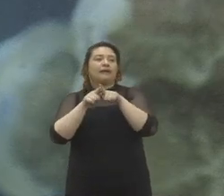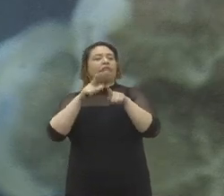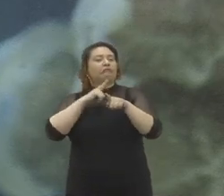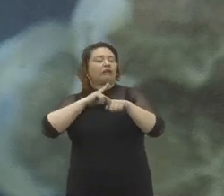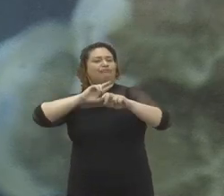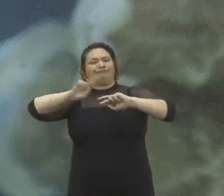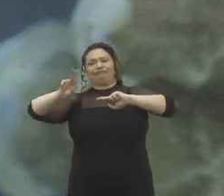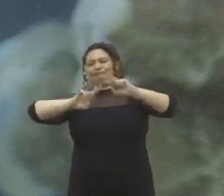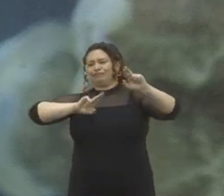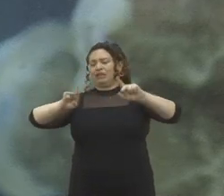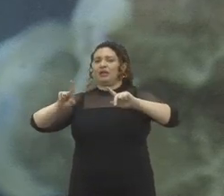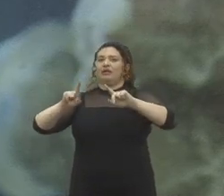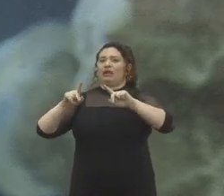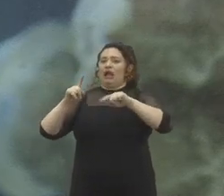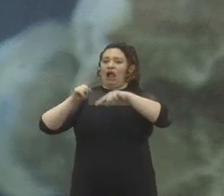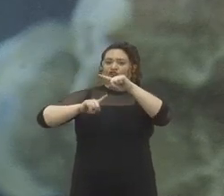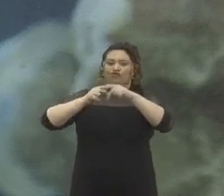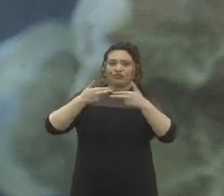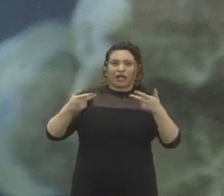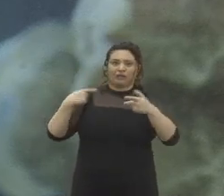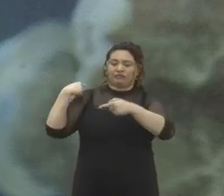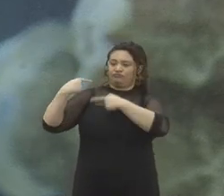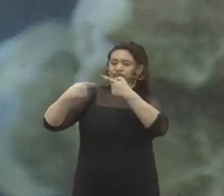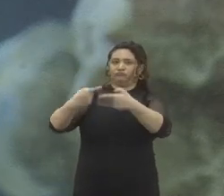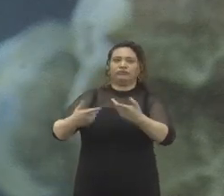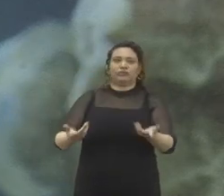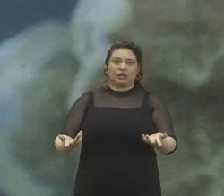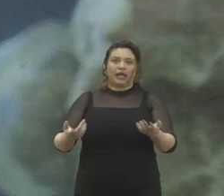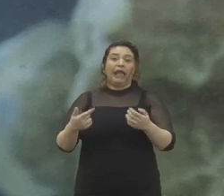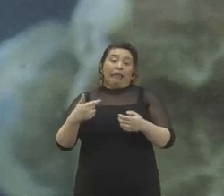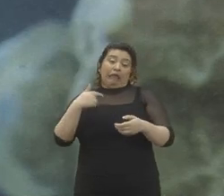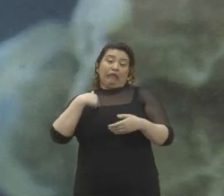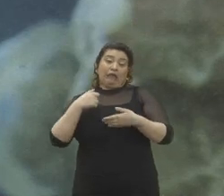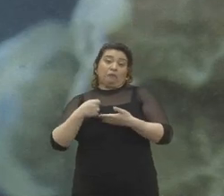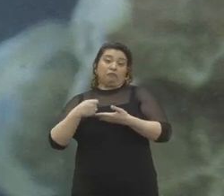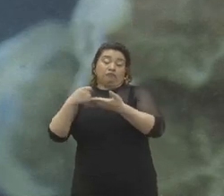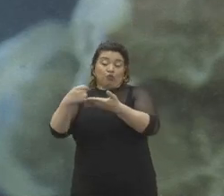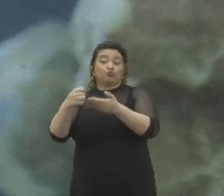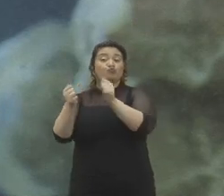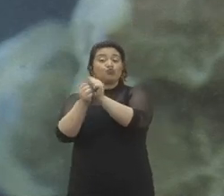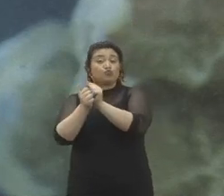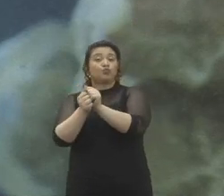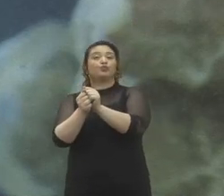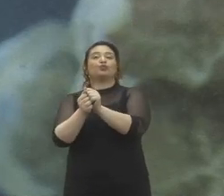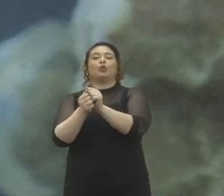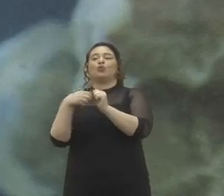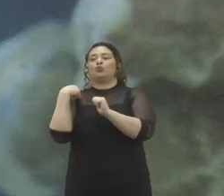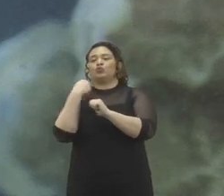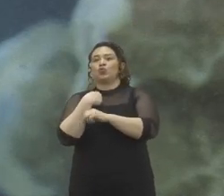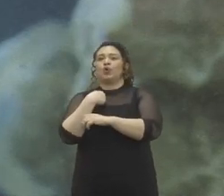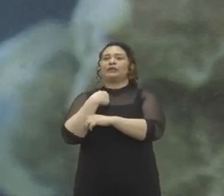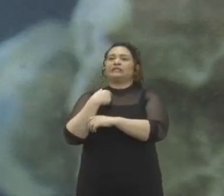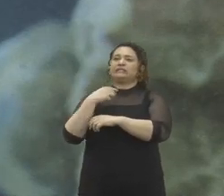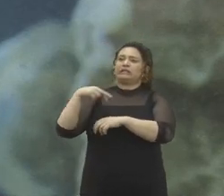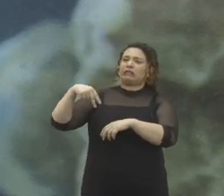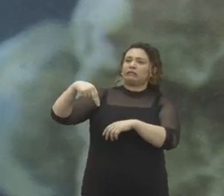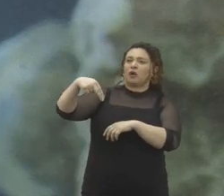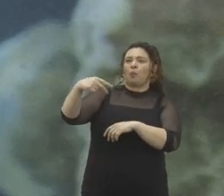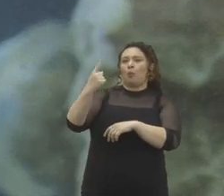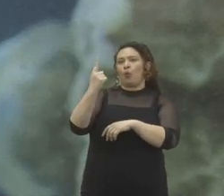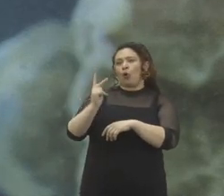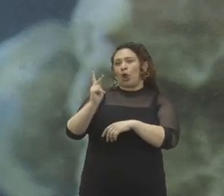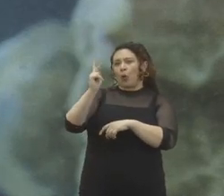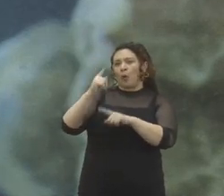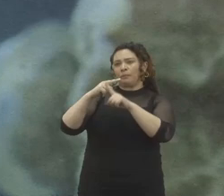atividades mais tradicionais e ele me levou para a gente saiu da da da cidade andou 1,5 k mais ou